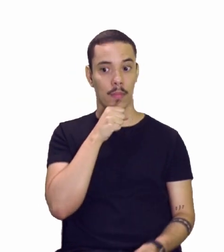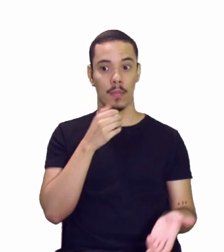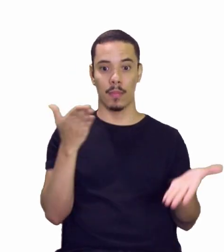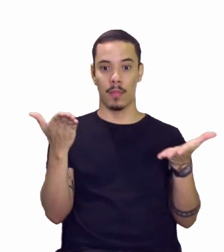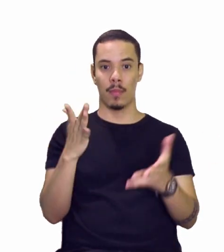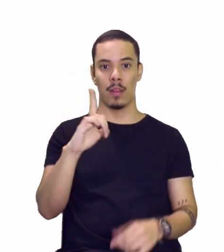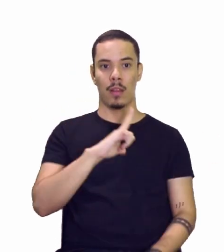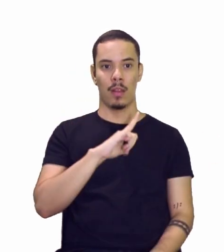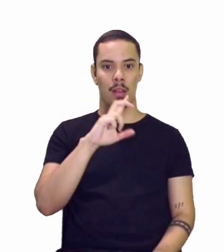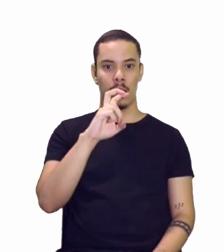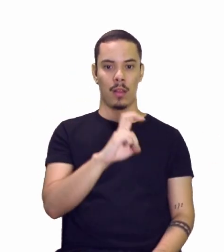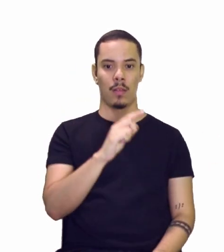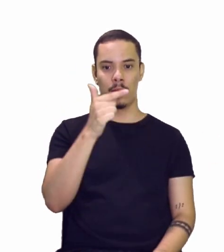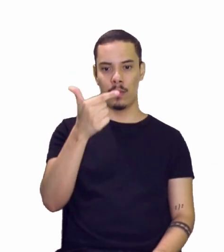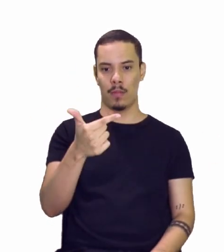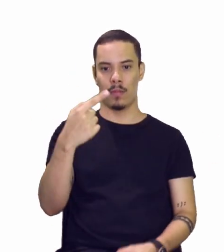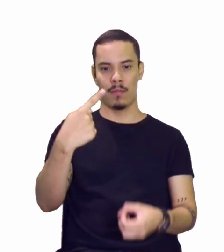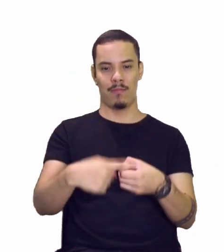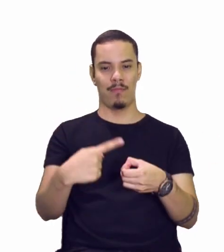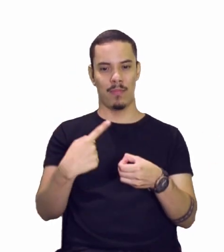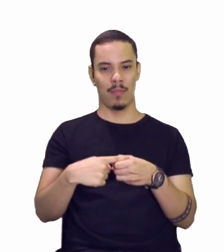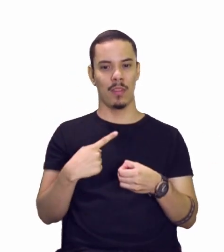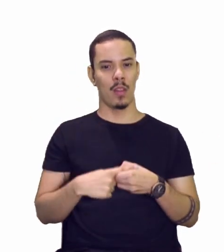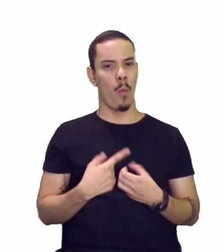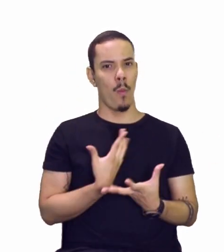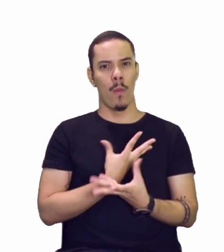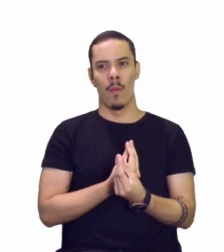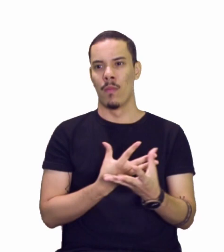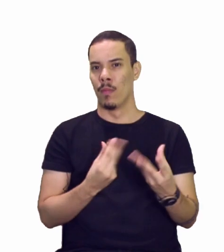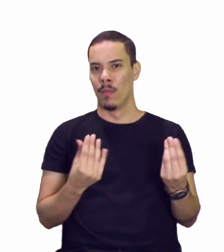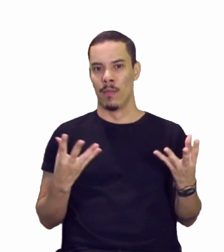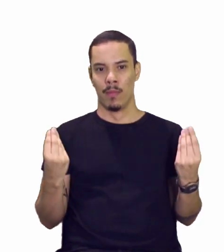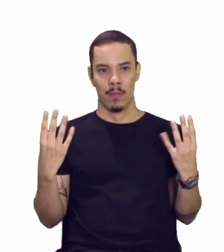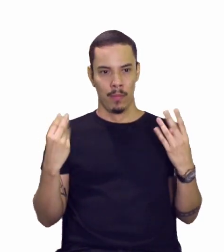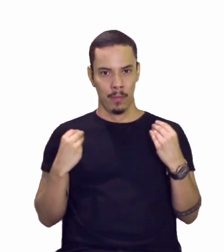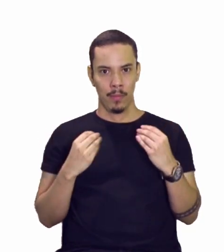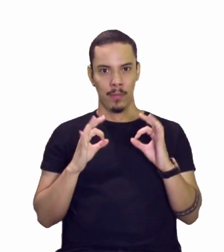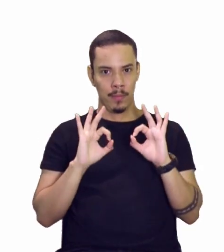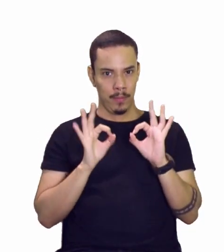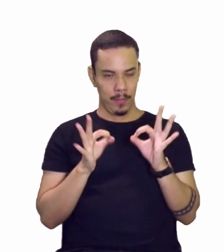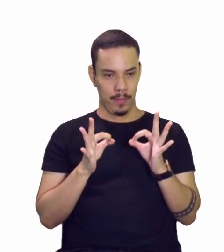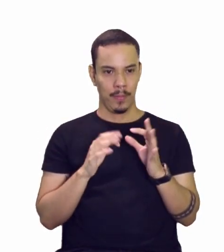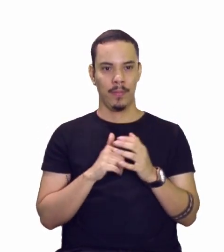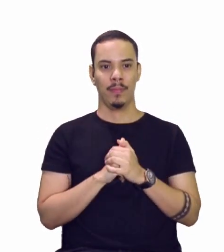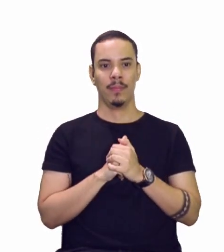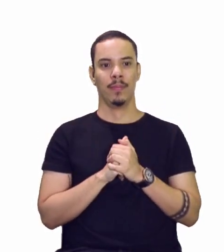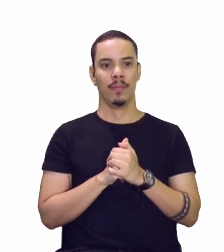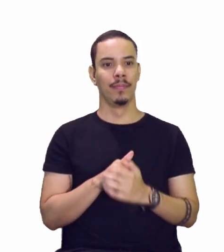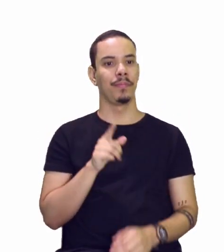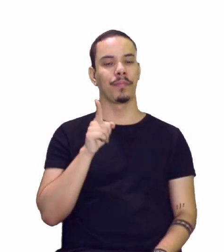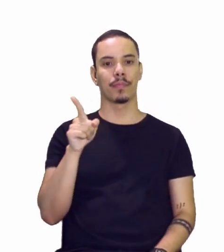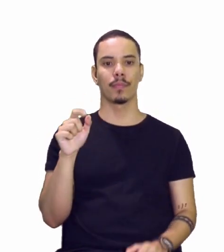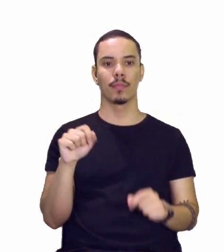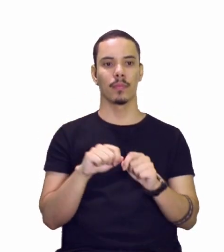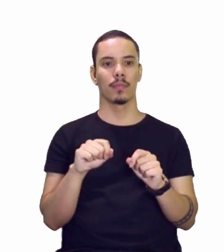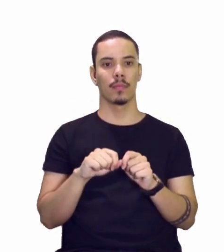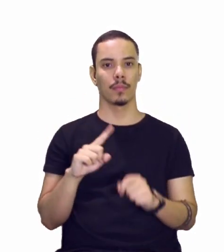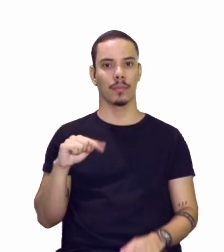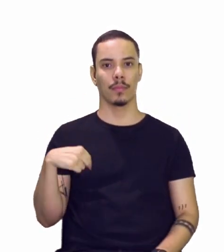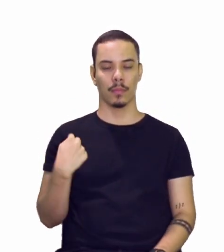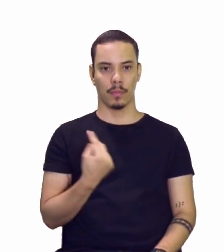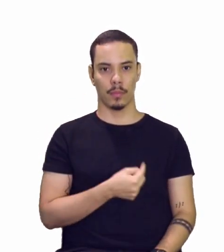aí 52 municípios, tá? Isso fazendo com que o